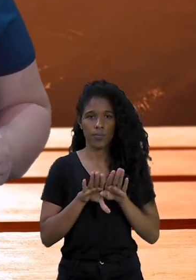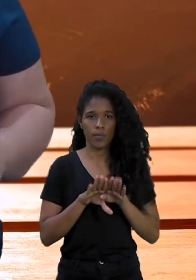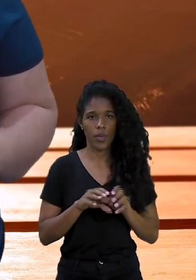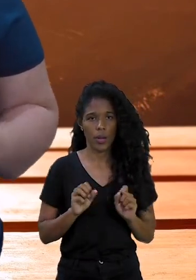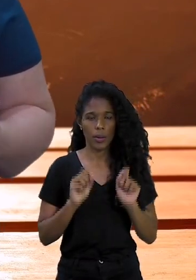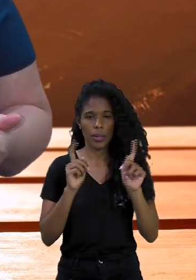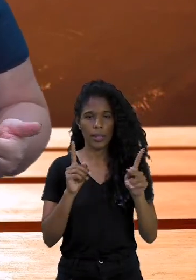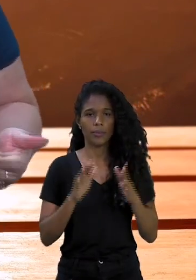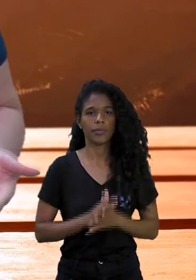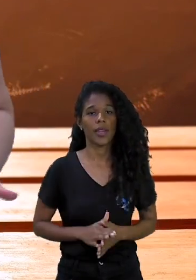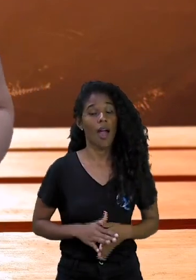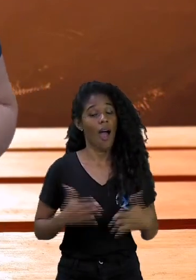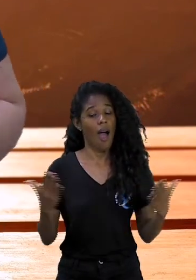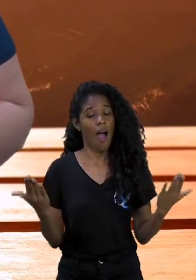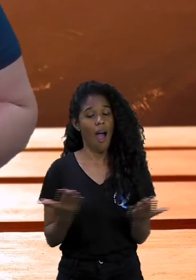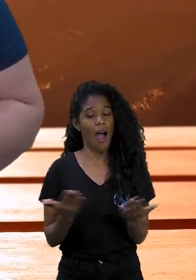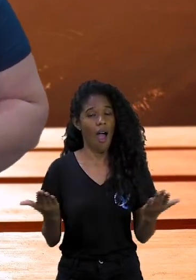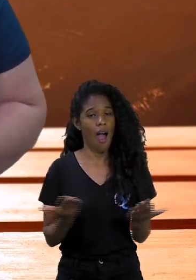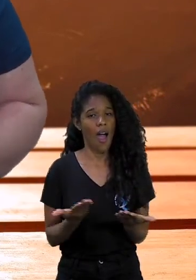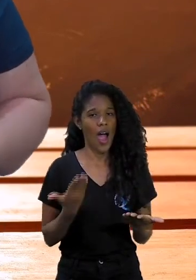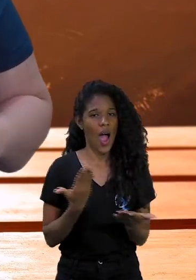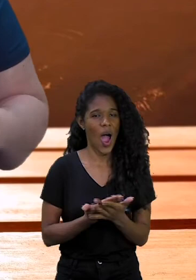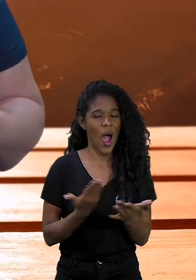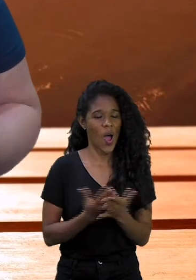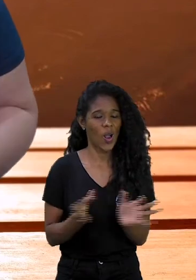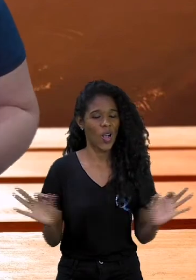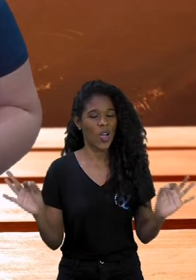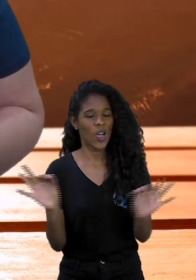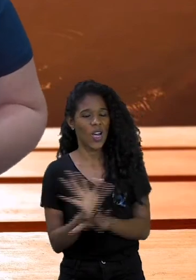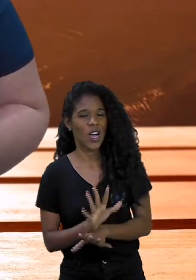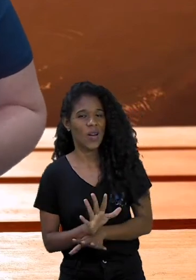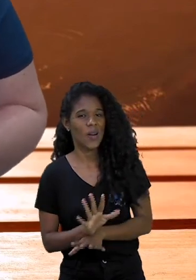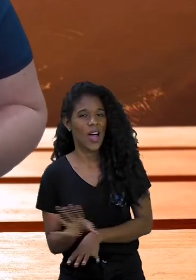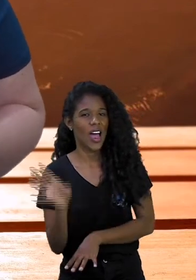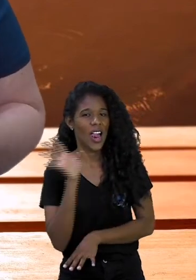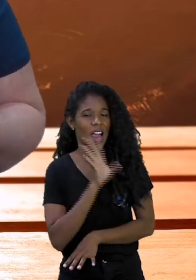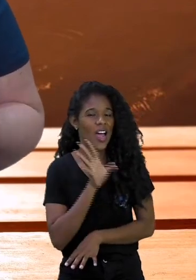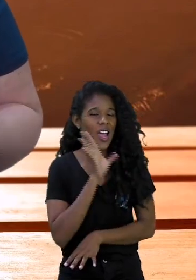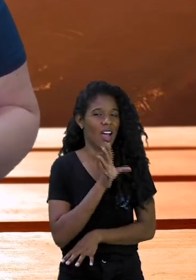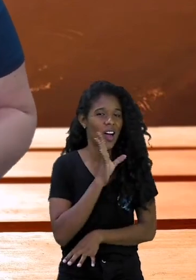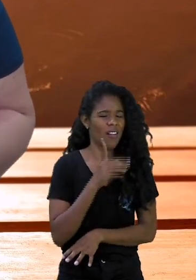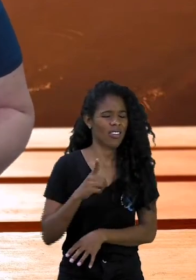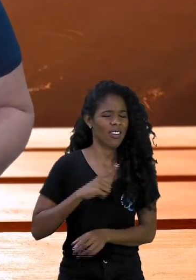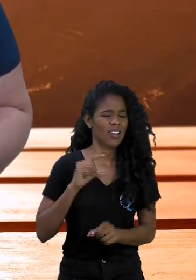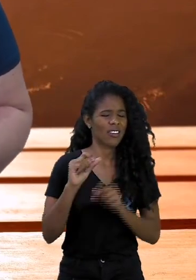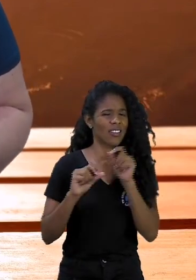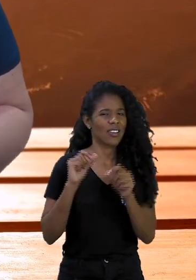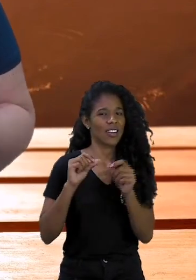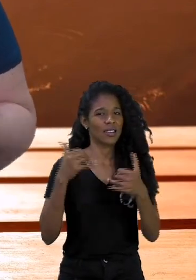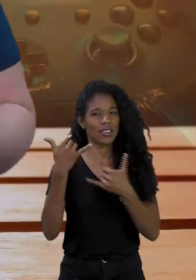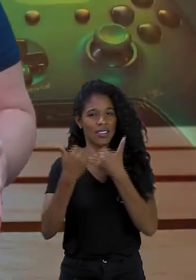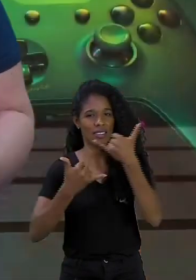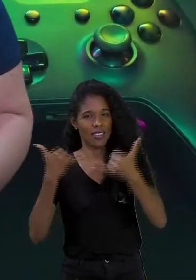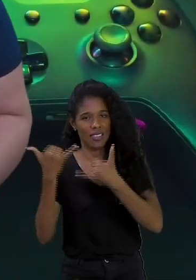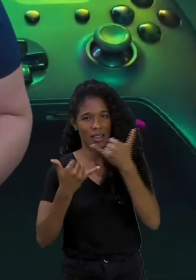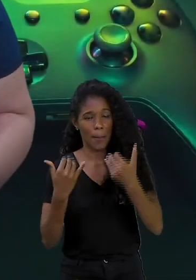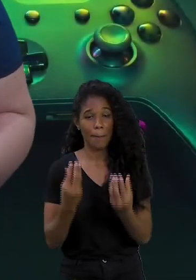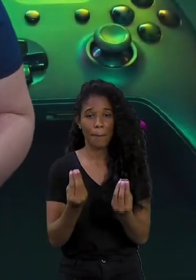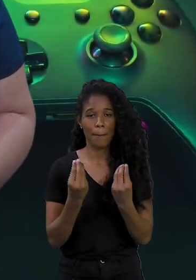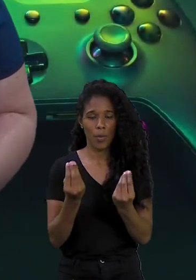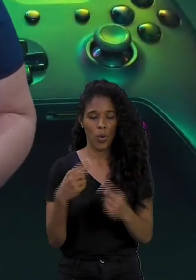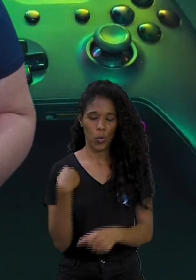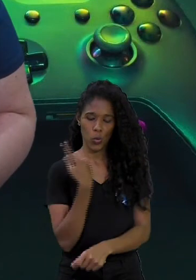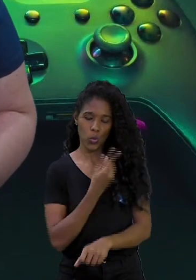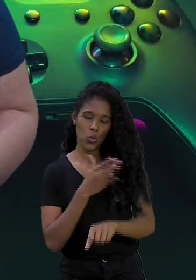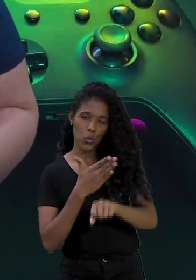chave de ouro, o que nós teremos hoje? Um game, isso mesmo. Nós vamos ter um game aí para poder treinar o uso